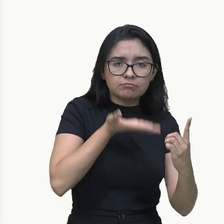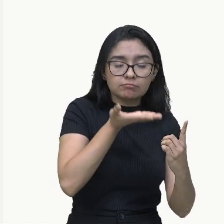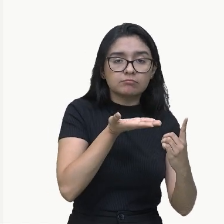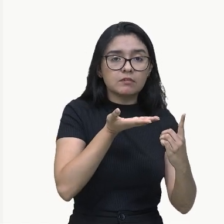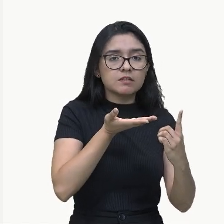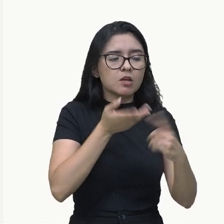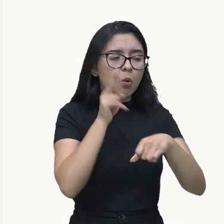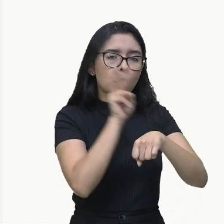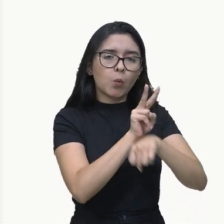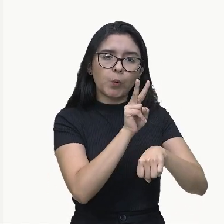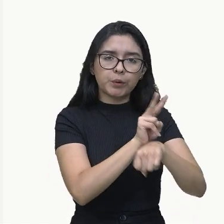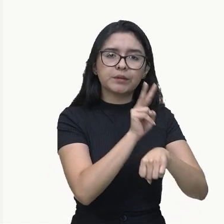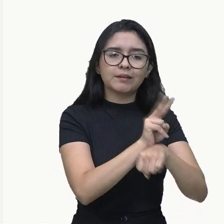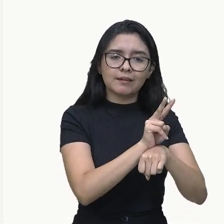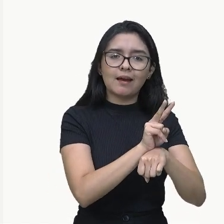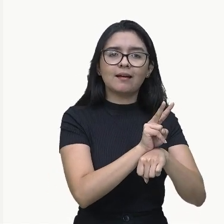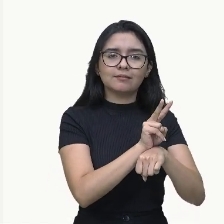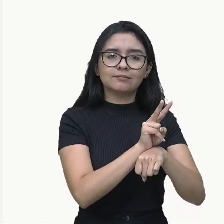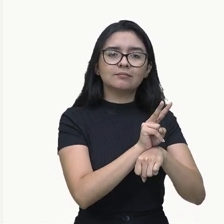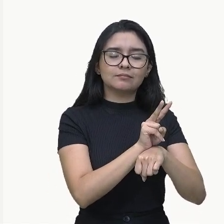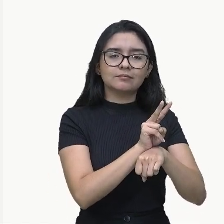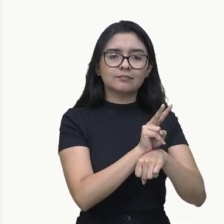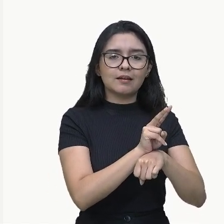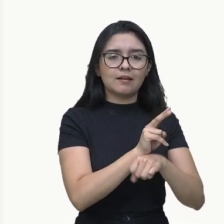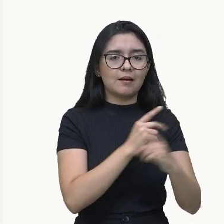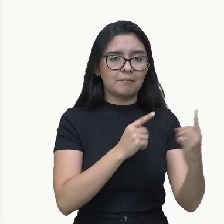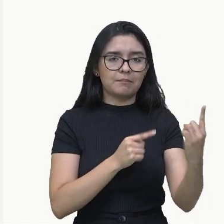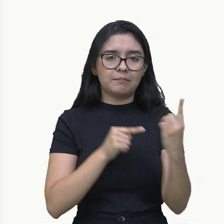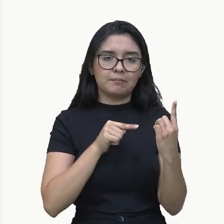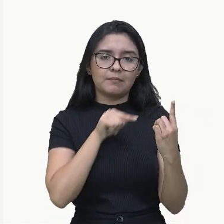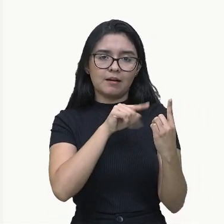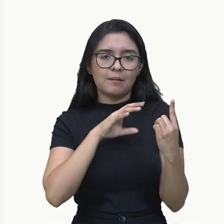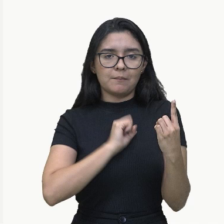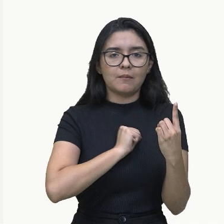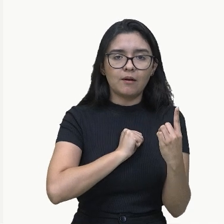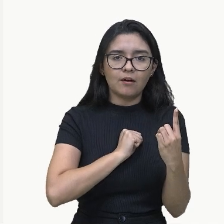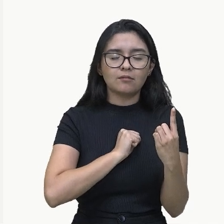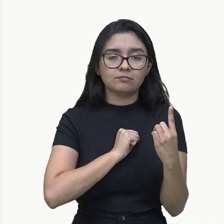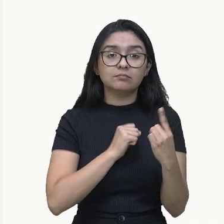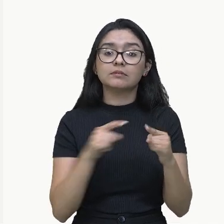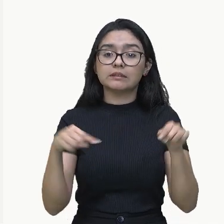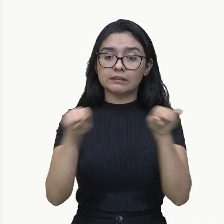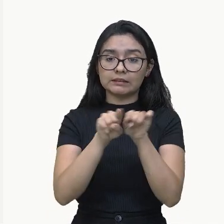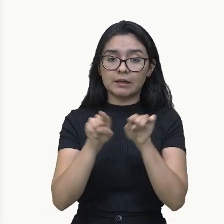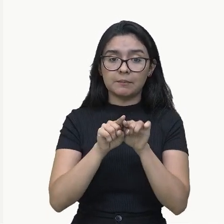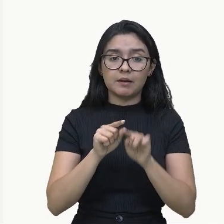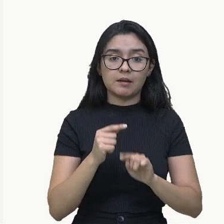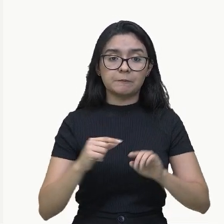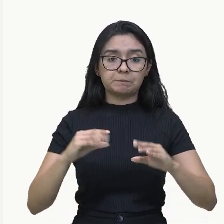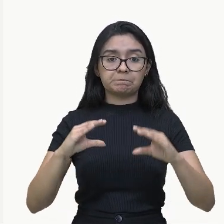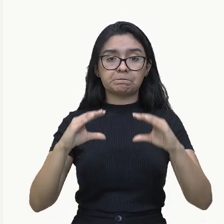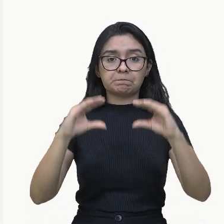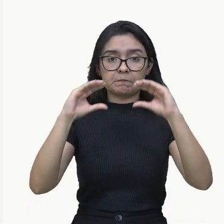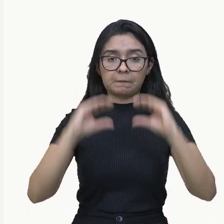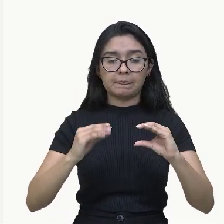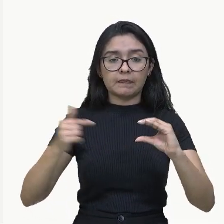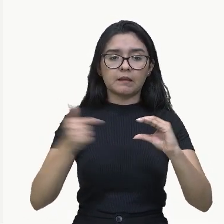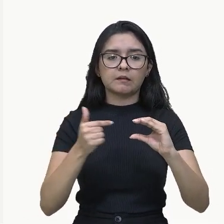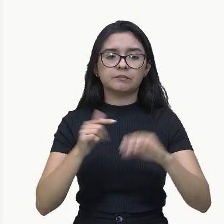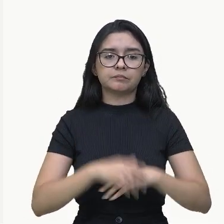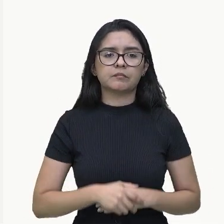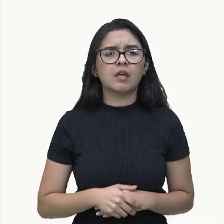desse desse tratamento que ele dá ao amor e ele vai trazer na outra estrofe dizendo quero